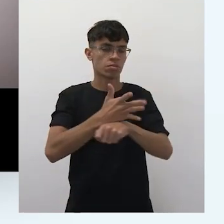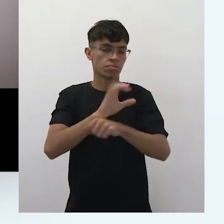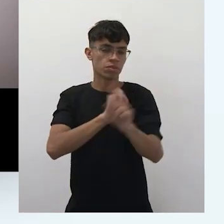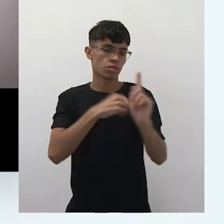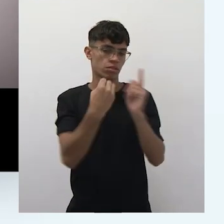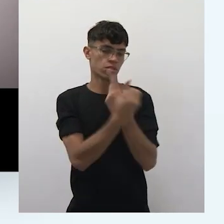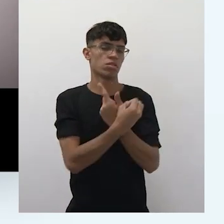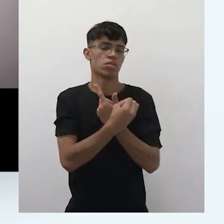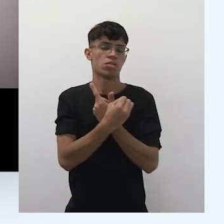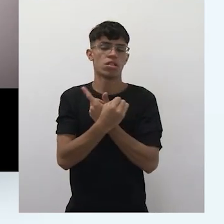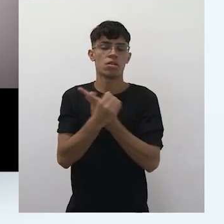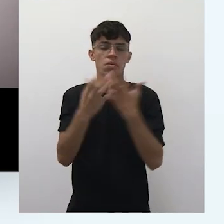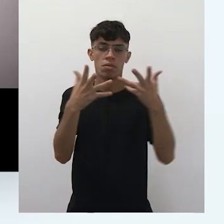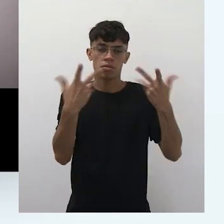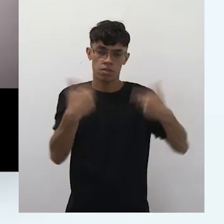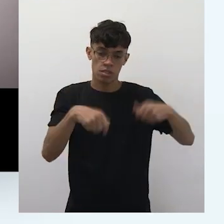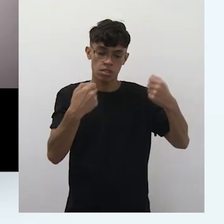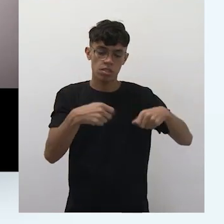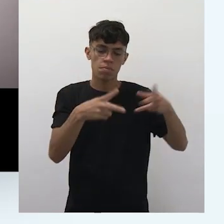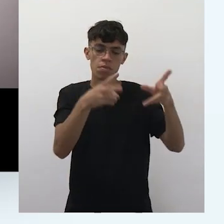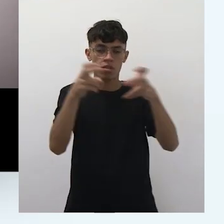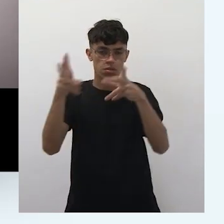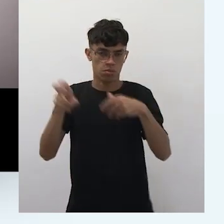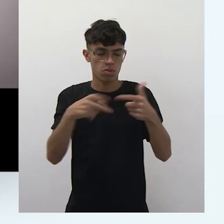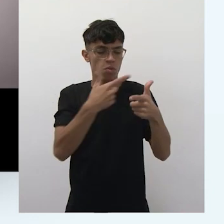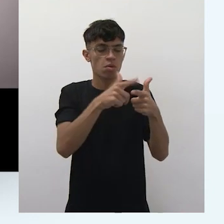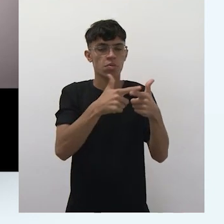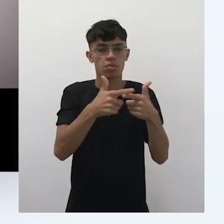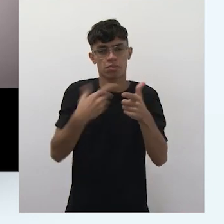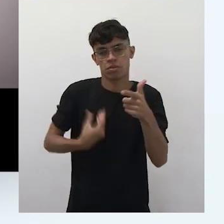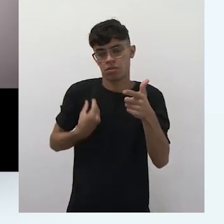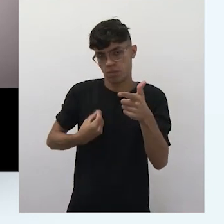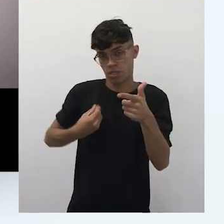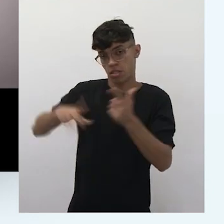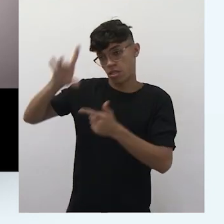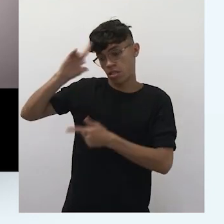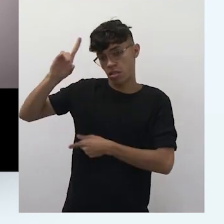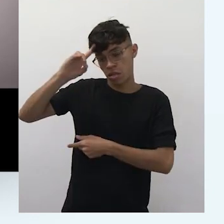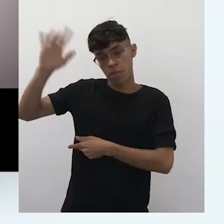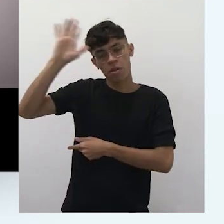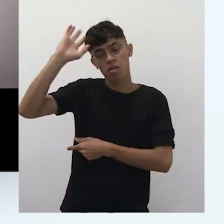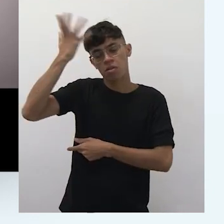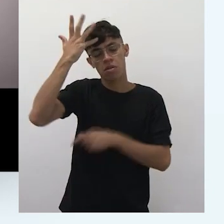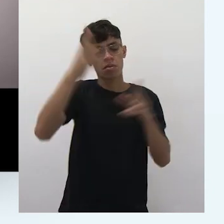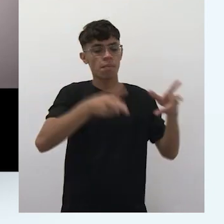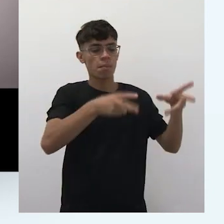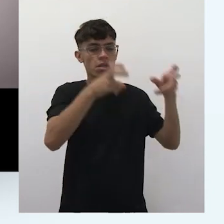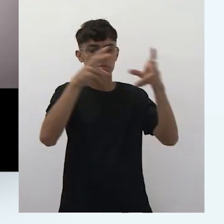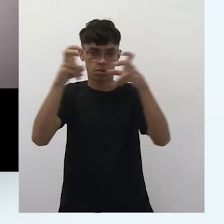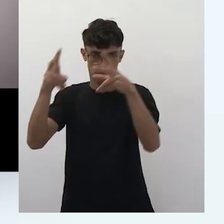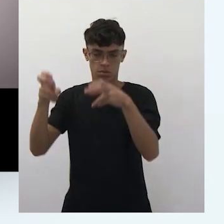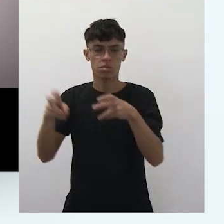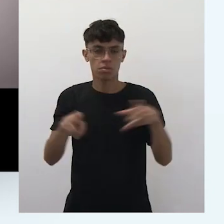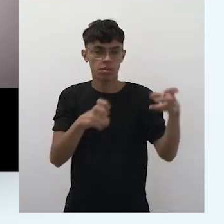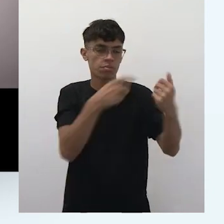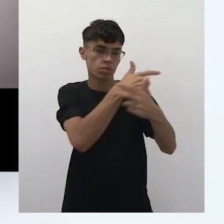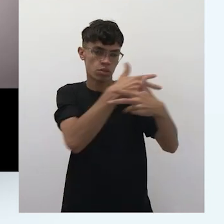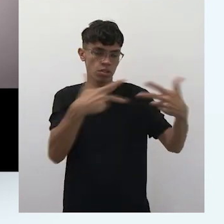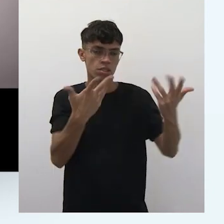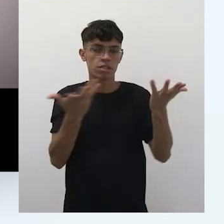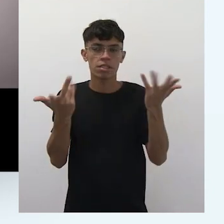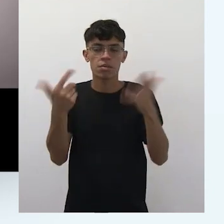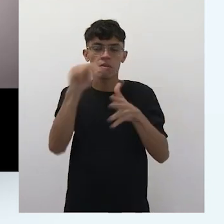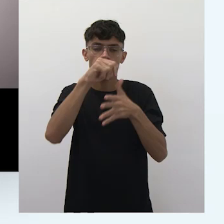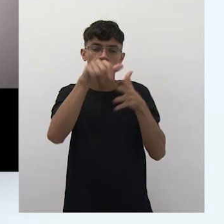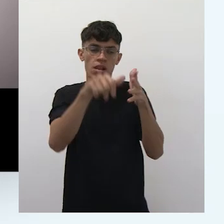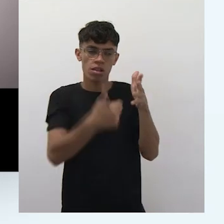deve partir da problematização da realidade, momento no qual se podem identificar as disfunções, avaliar